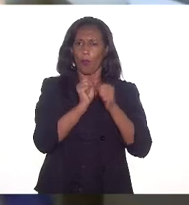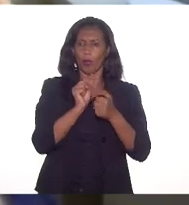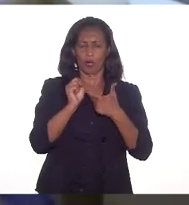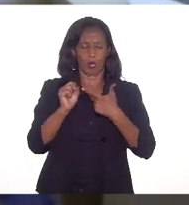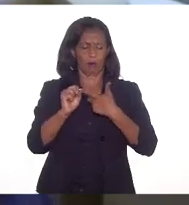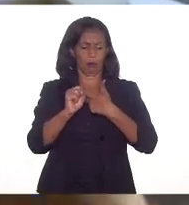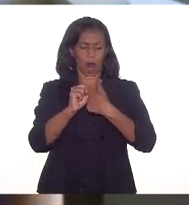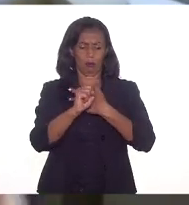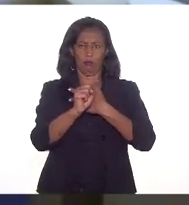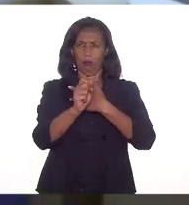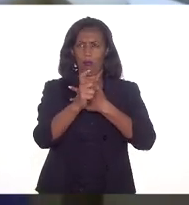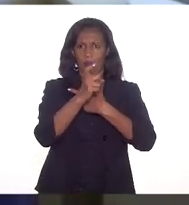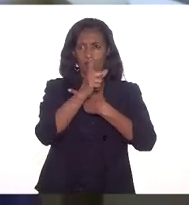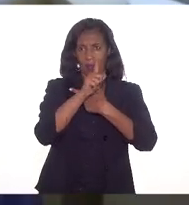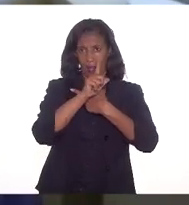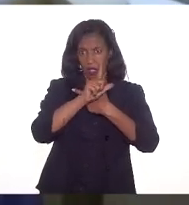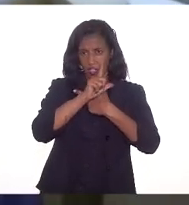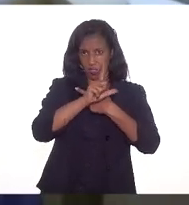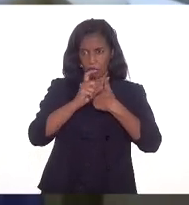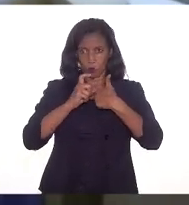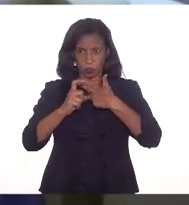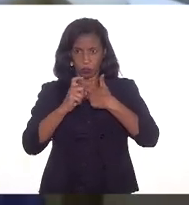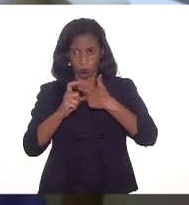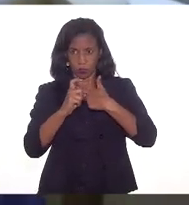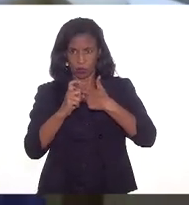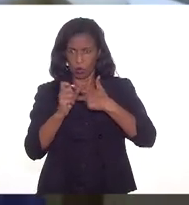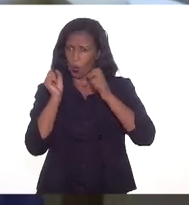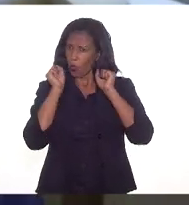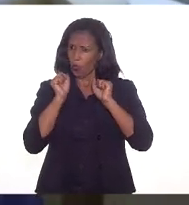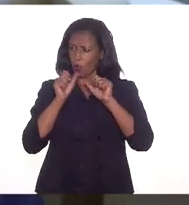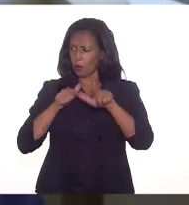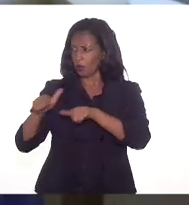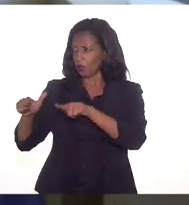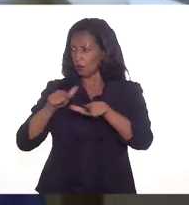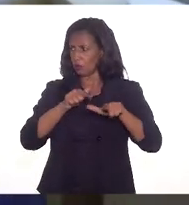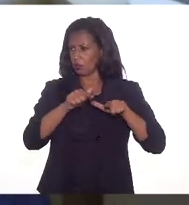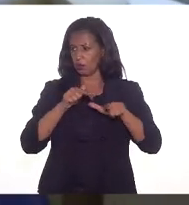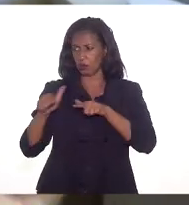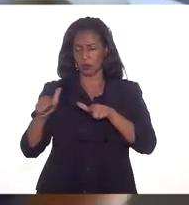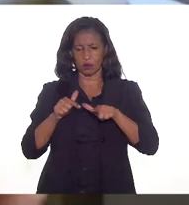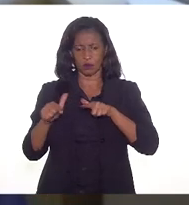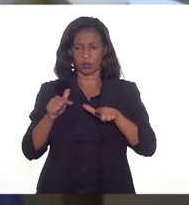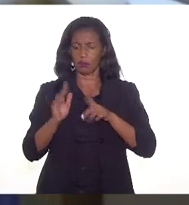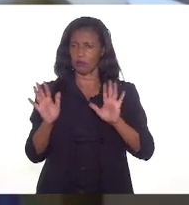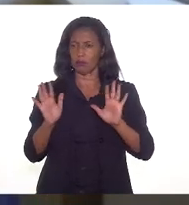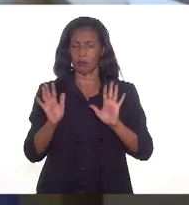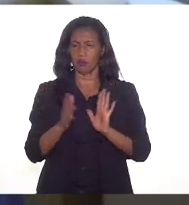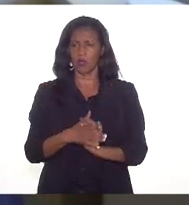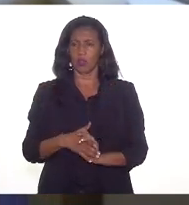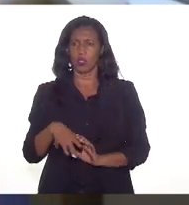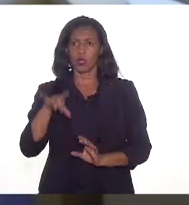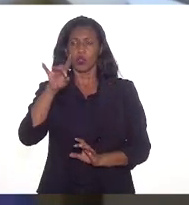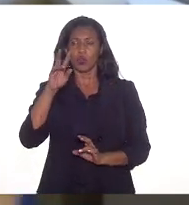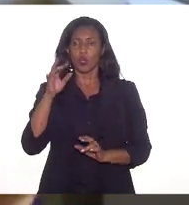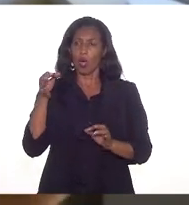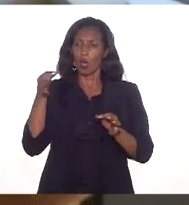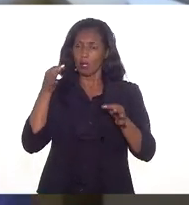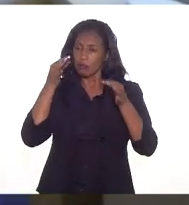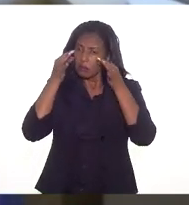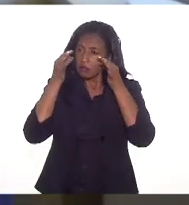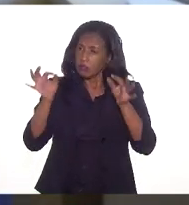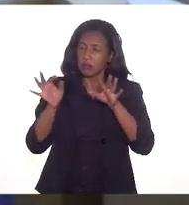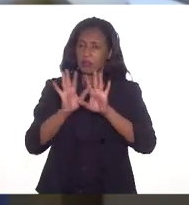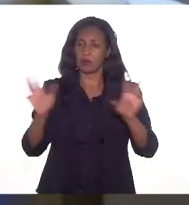eles constitucionalmente já podem fazer. E as ressalvas são apenas observações,